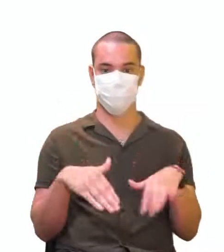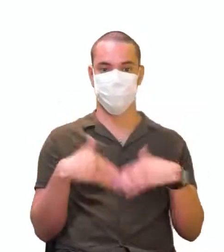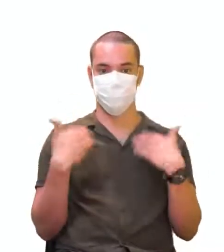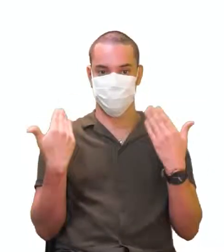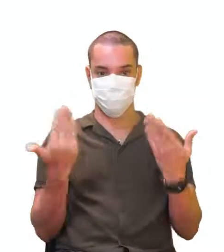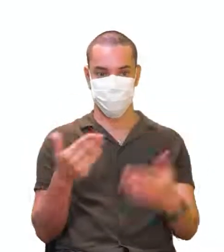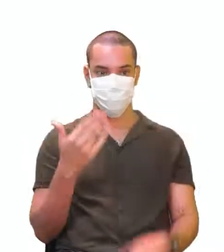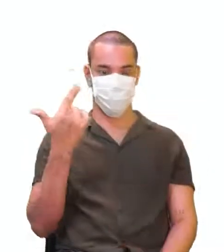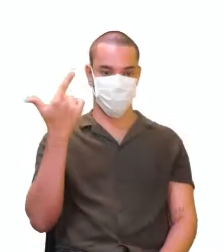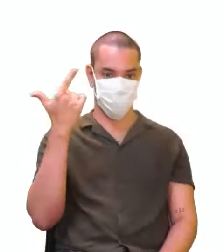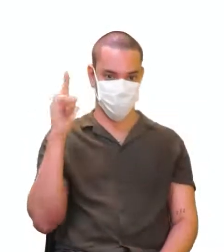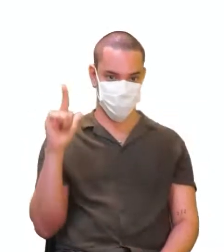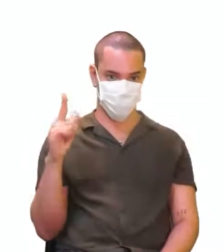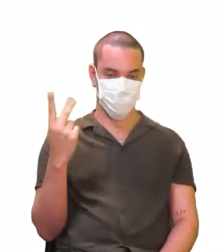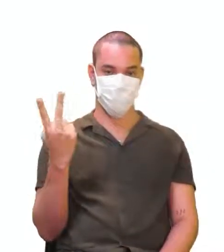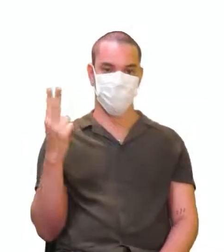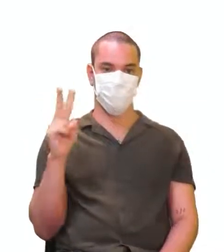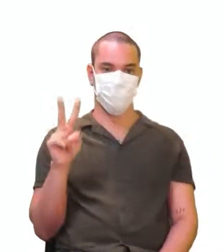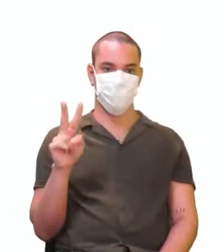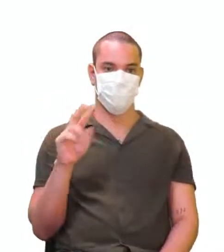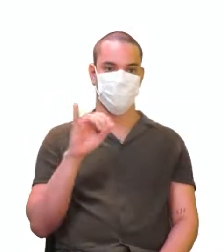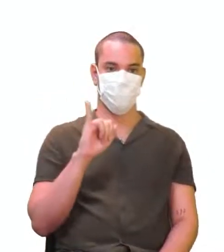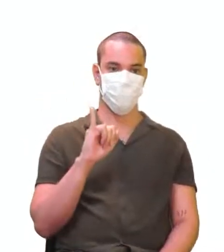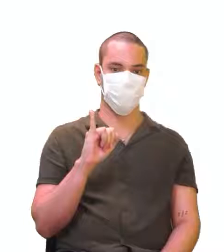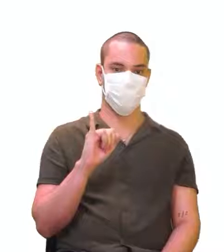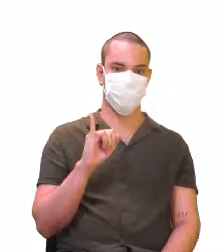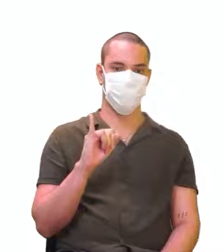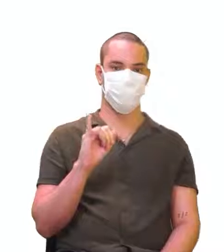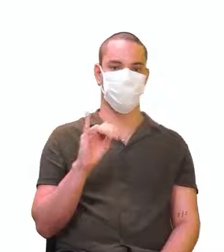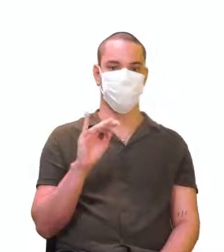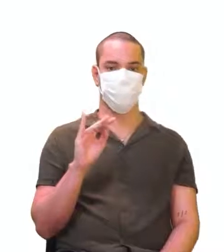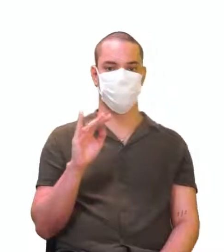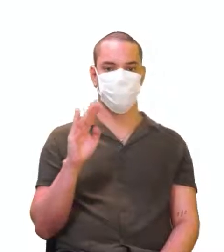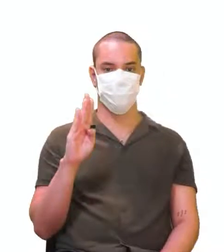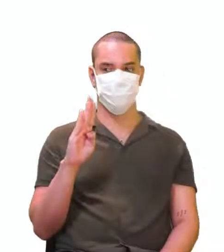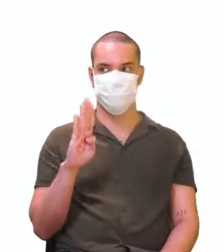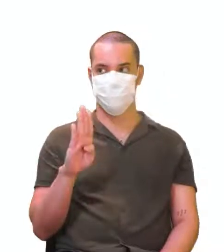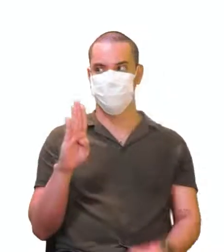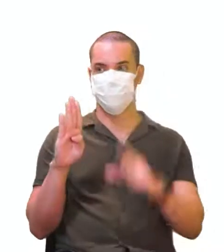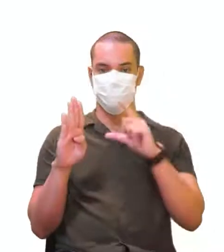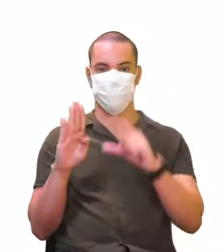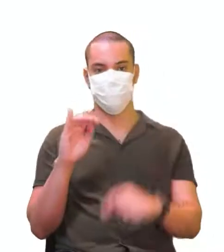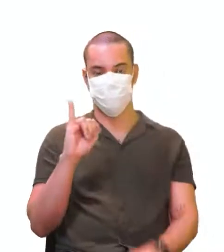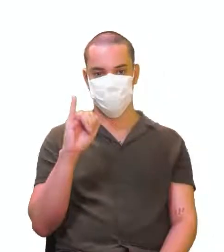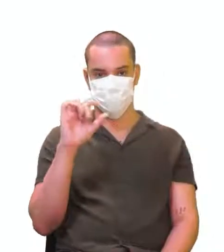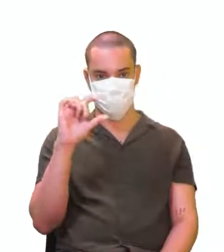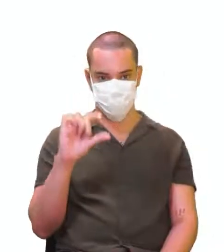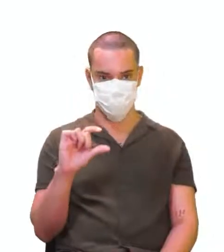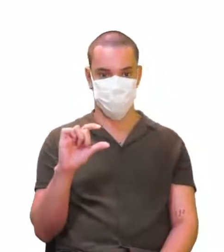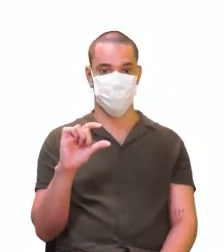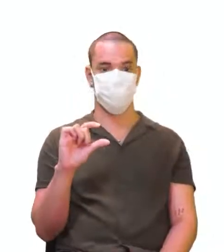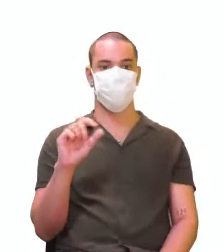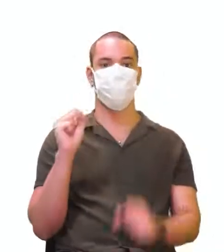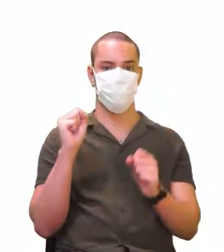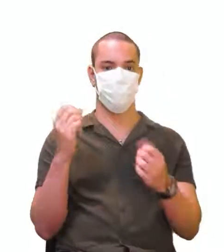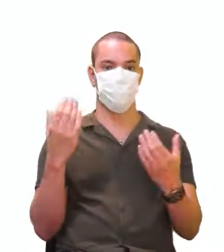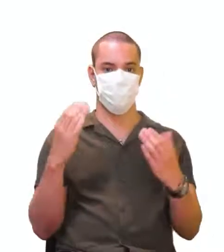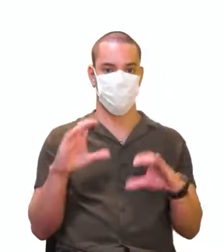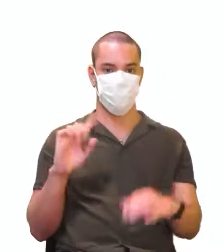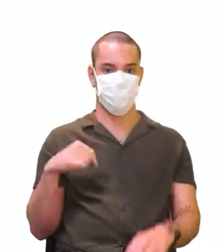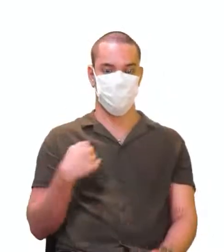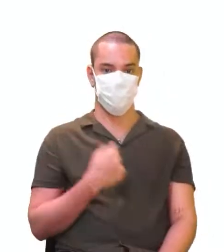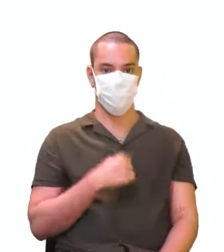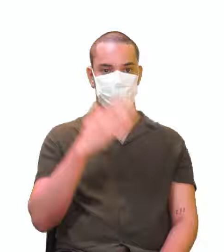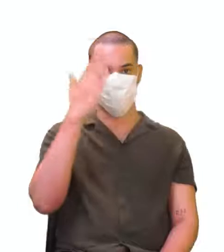Aí, esse outro parzinho vai ser Izão, Bezão, Izinho, tá? O que a gente consegue... Pode colocar, prof, só pra